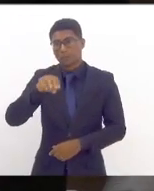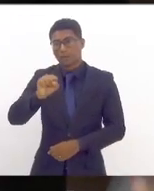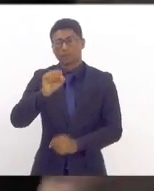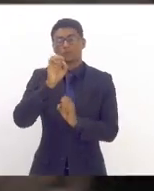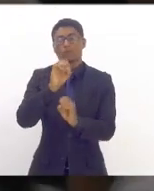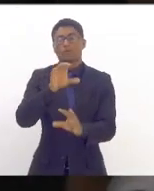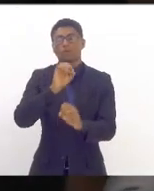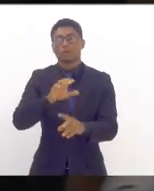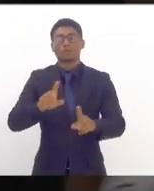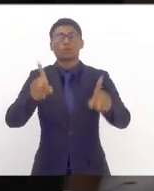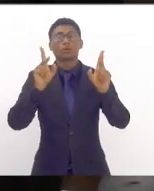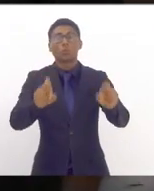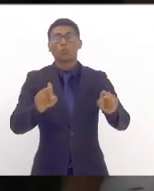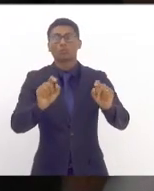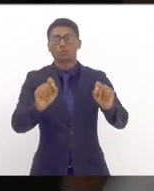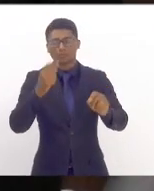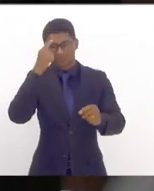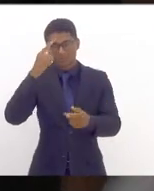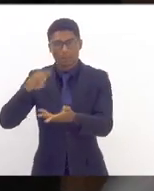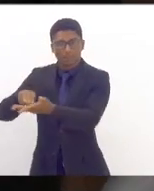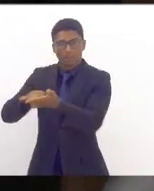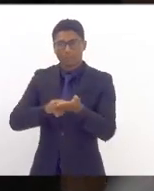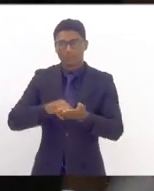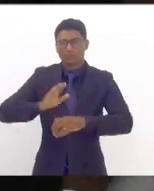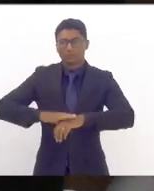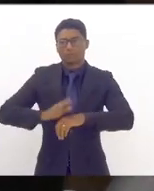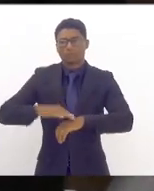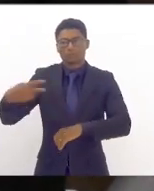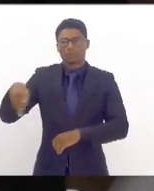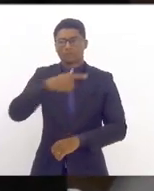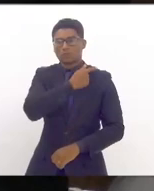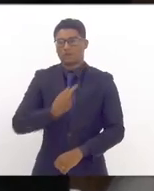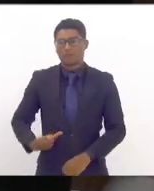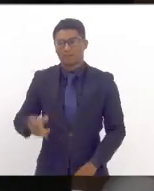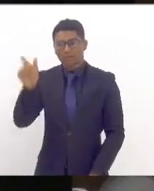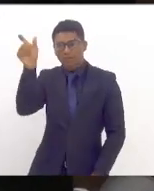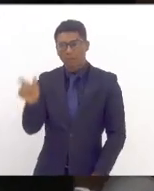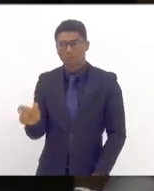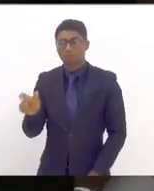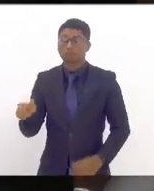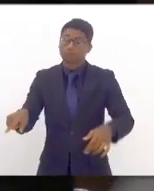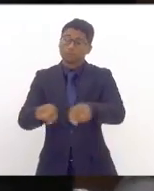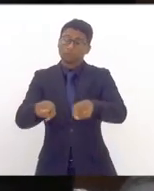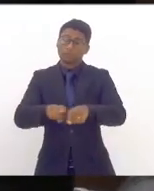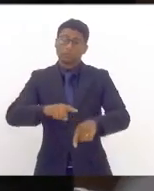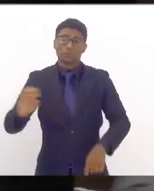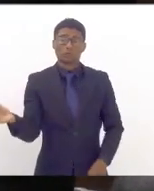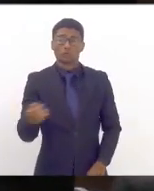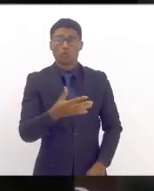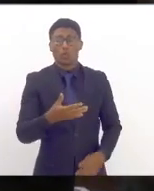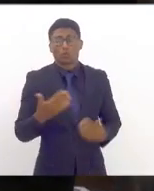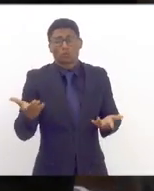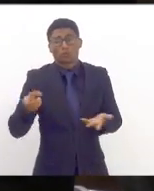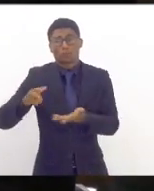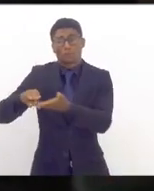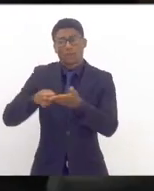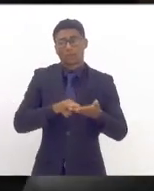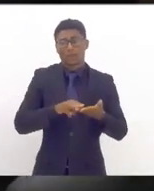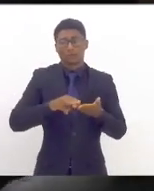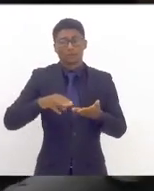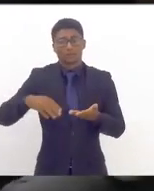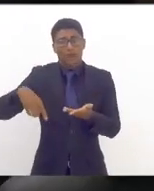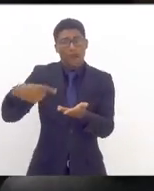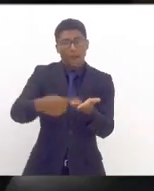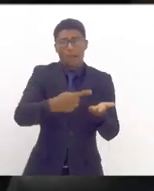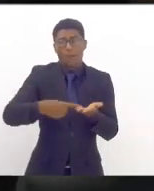foi formulada a mensagem do governador e nova mensagem pode ser emanada para cá dentro do acordo que vai ser